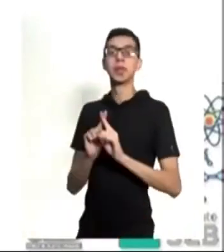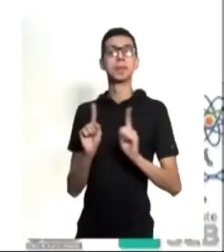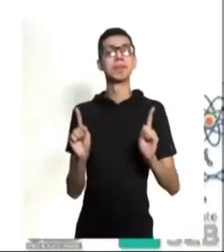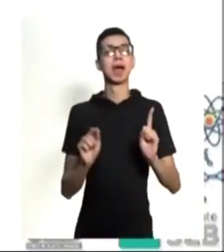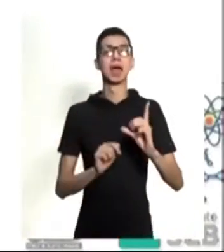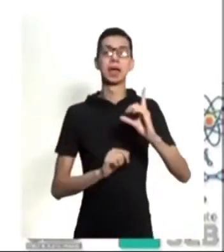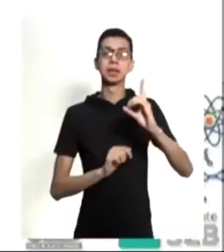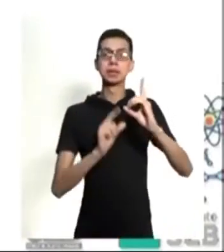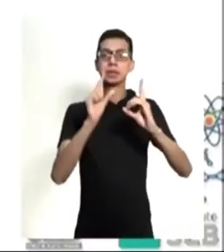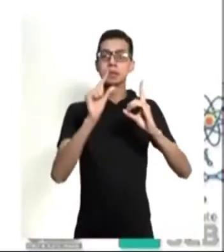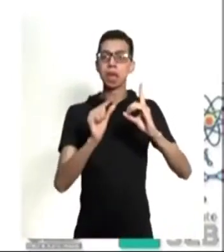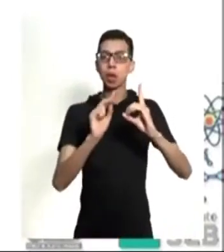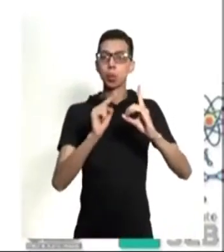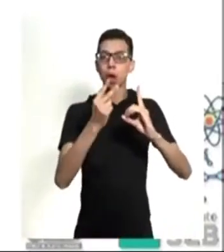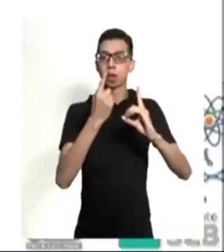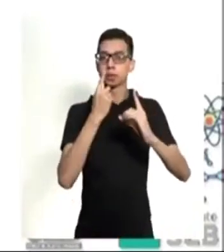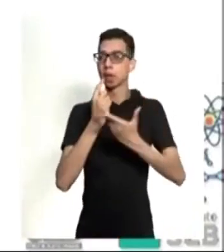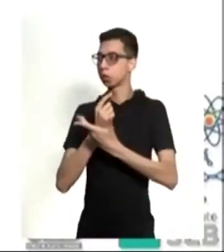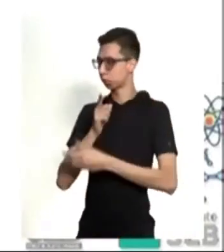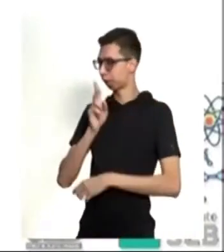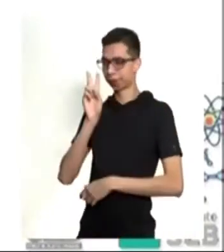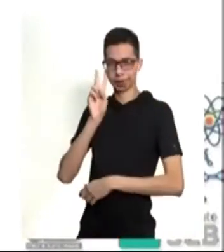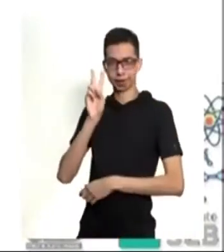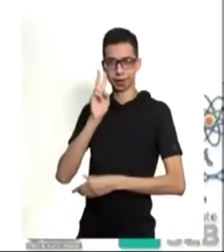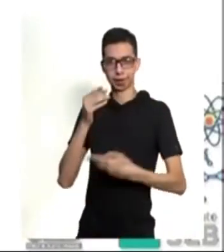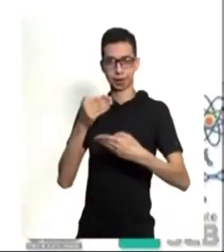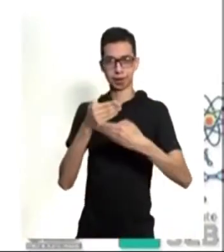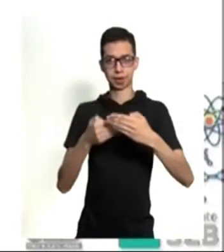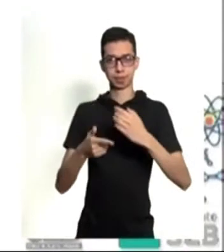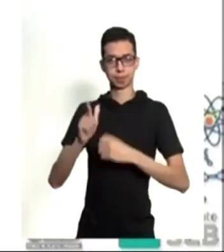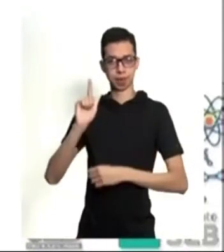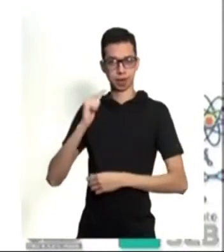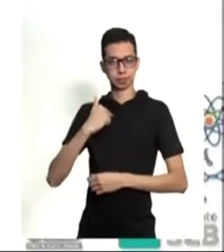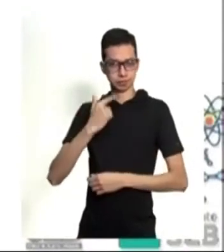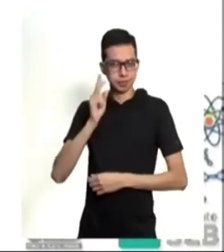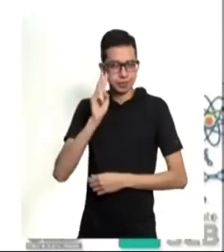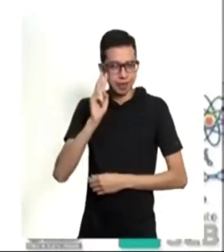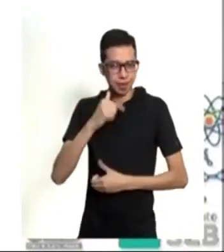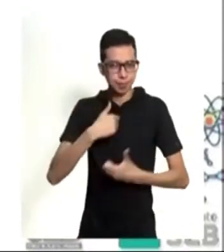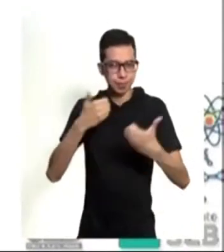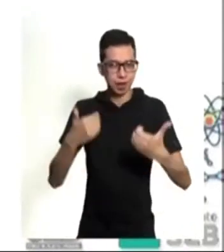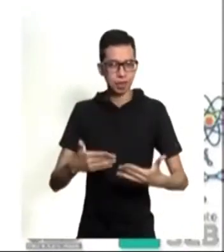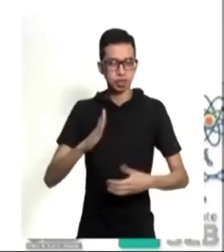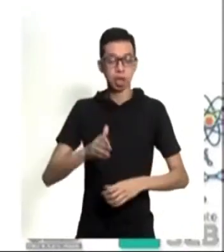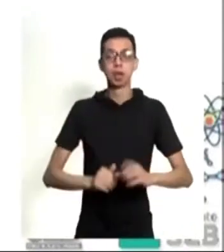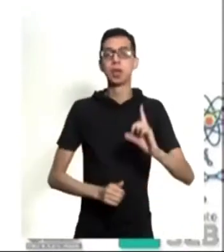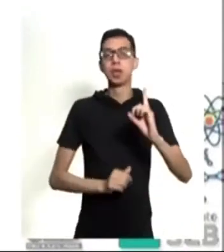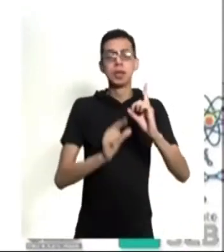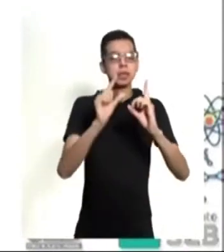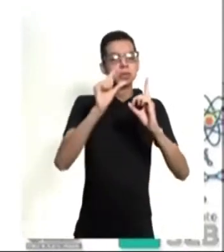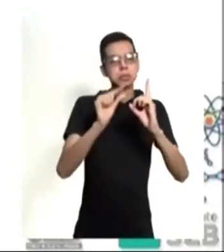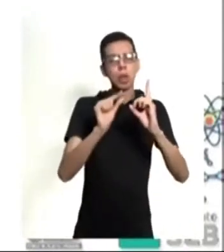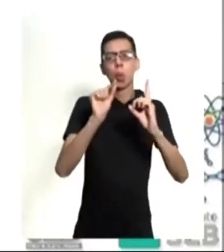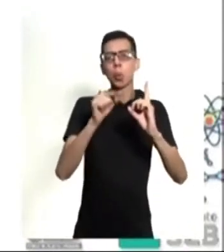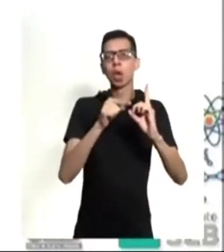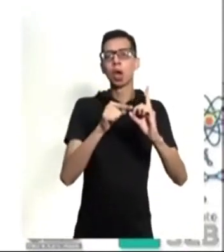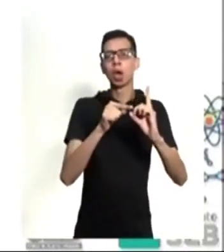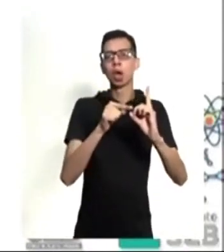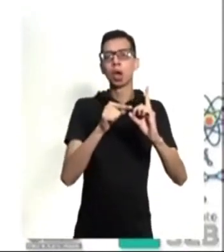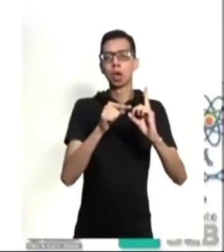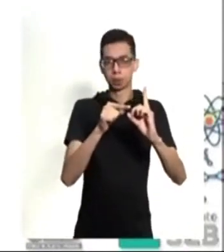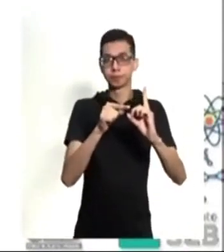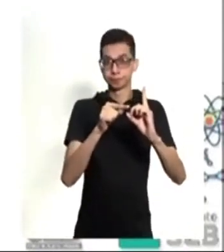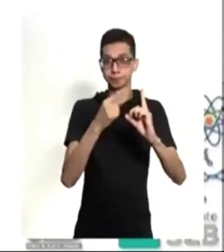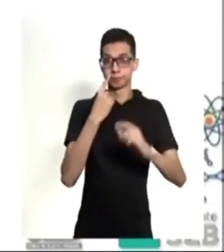ó, lembra o slide anterior. Eu só recortei o slide anterior. O Dzinho é a diagonal da face. Nós calculamos